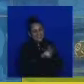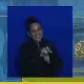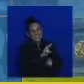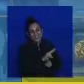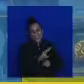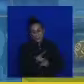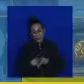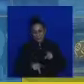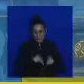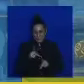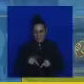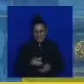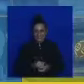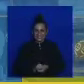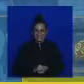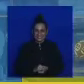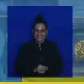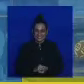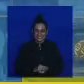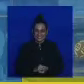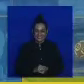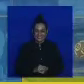nossas auditoras populares.